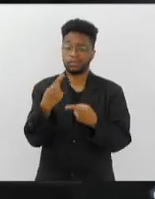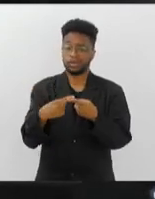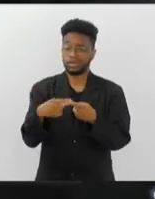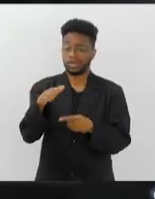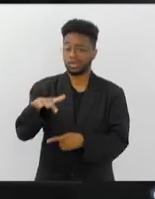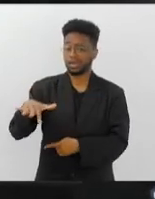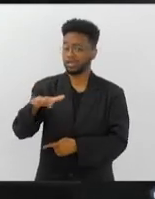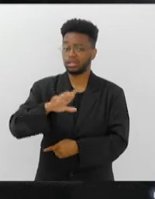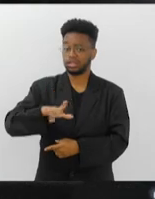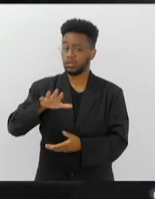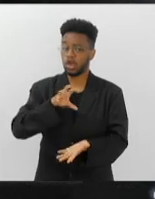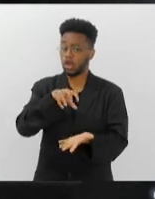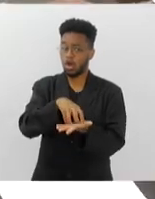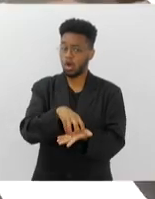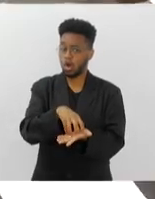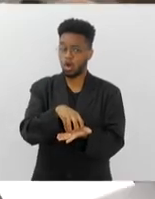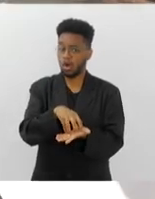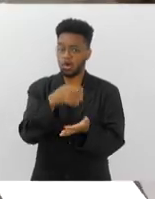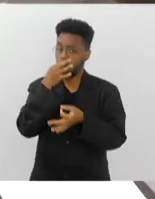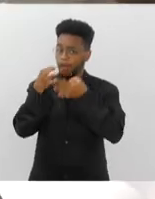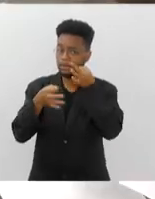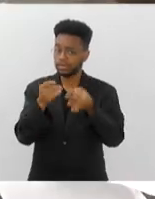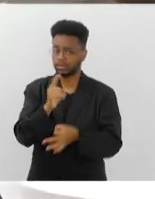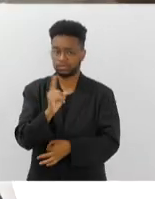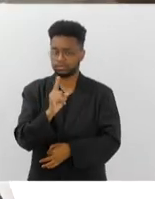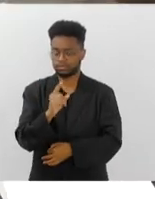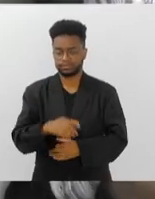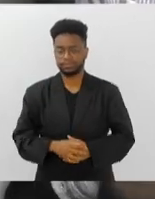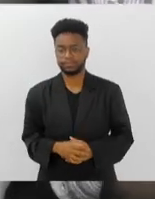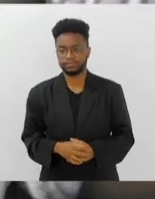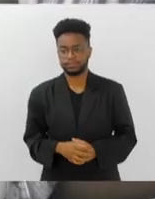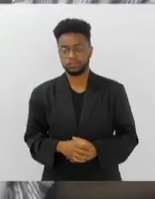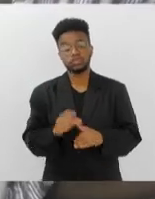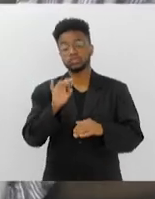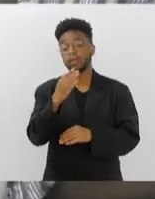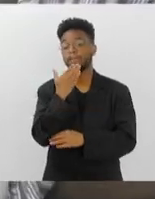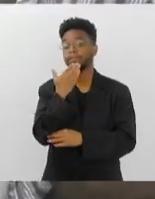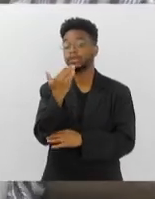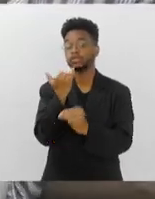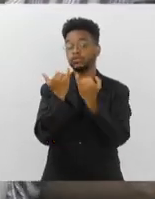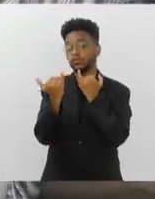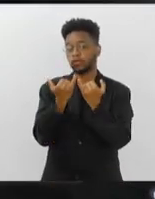é órgão perfeito. Opinativo. Ele é requerimento então, de informação. Então,